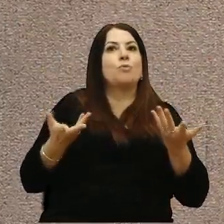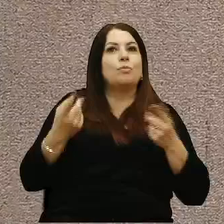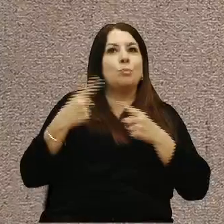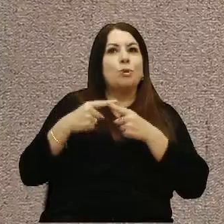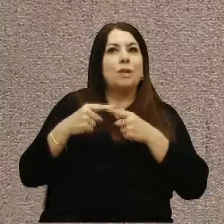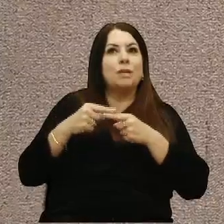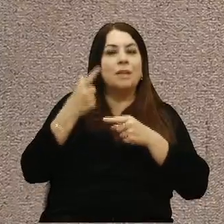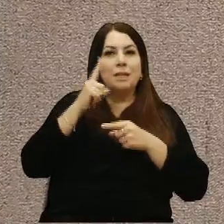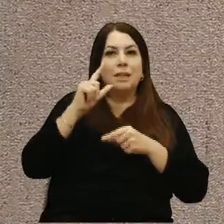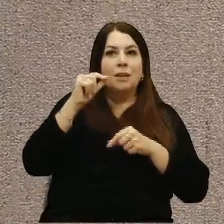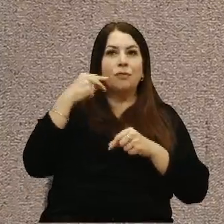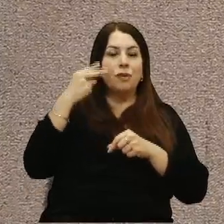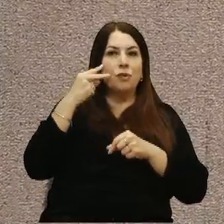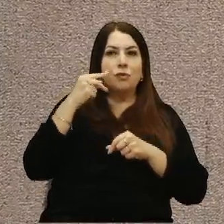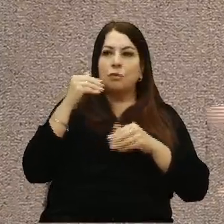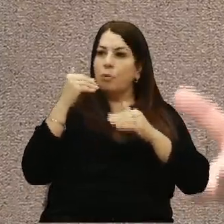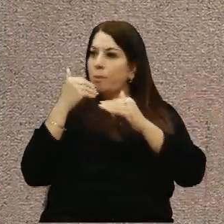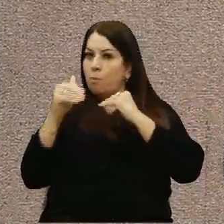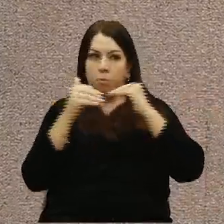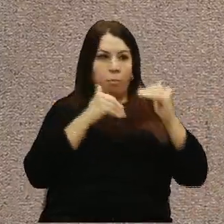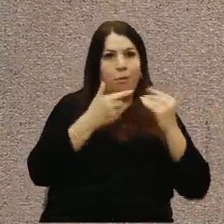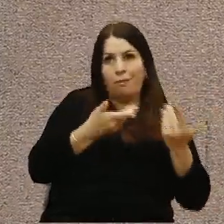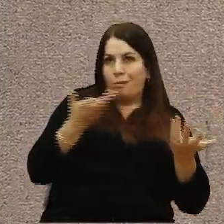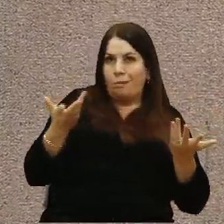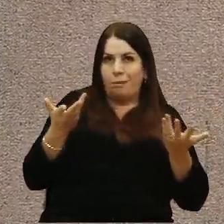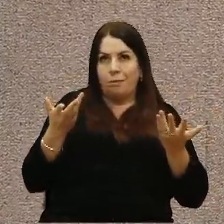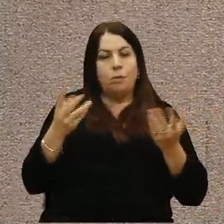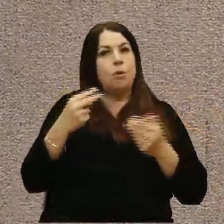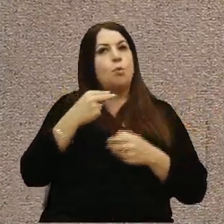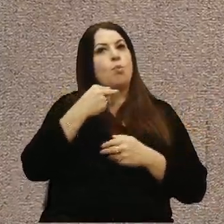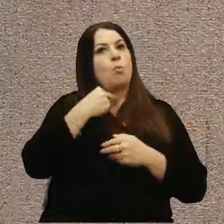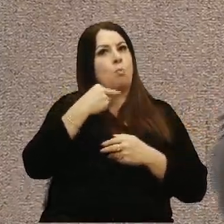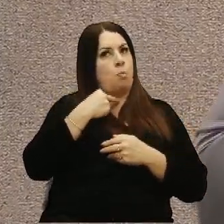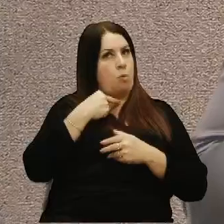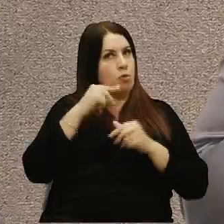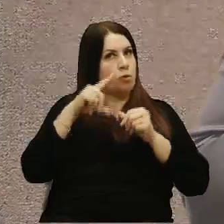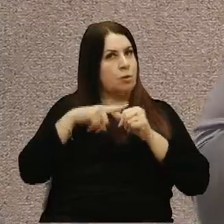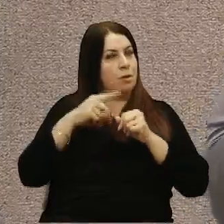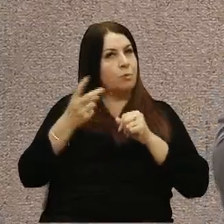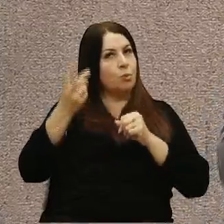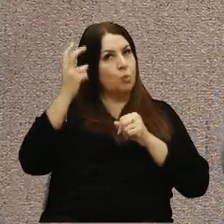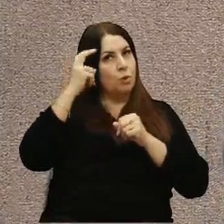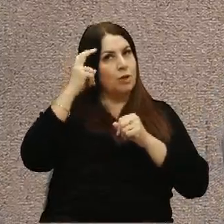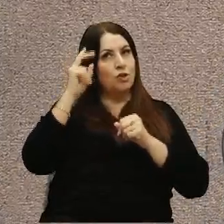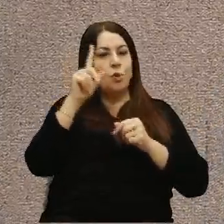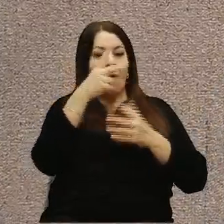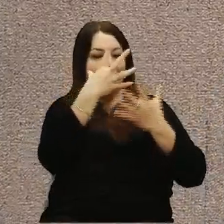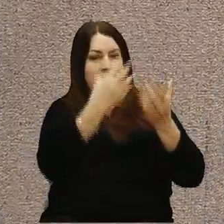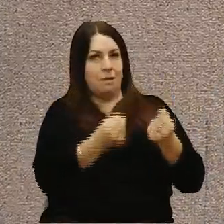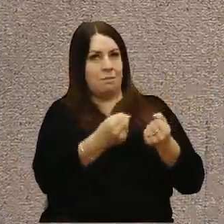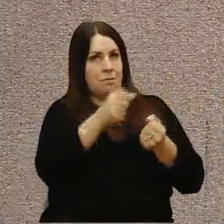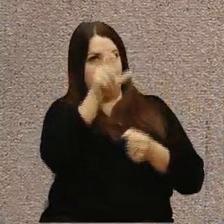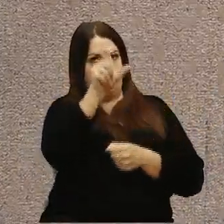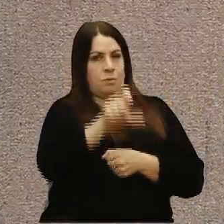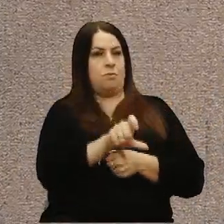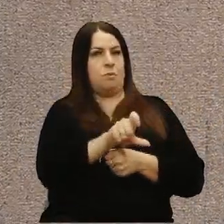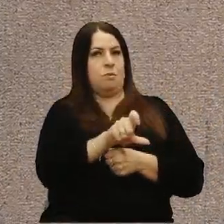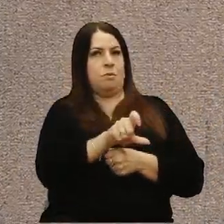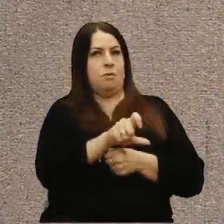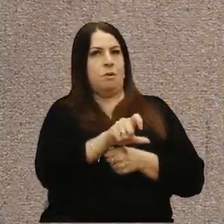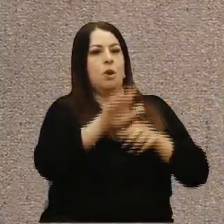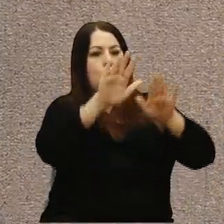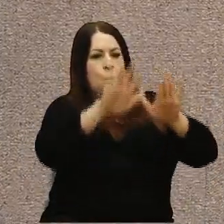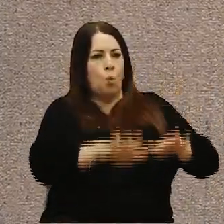eleito aqui? Não é para discordar uns dos outros? Agora, o que não pode se criar é uma cultura de intolerância às pessoas, de culto